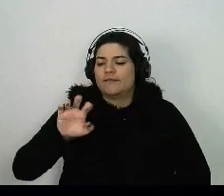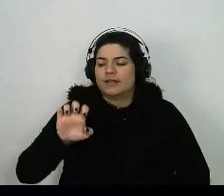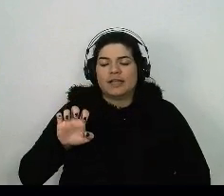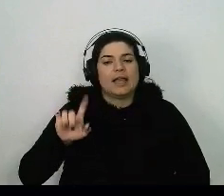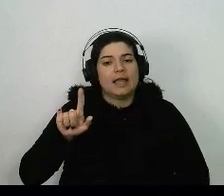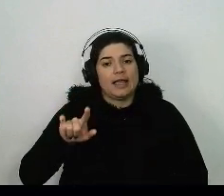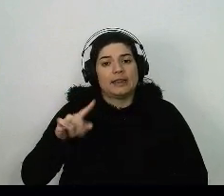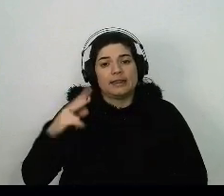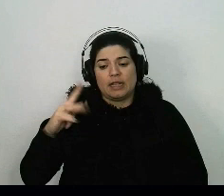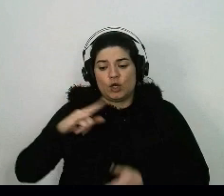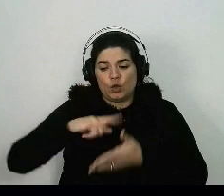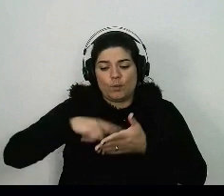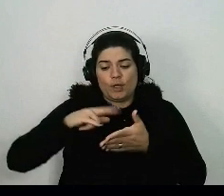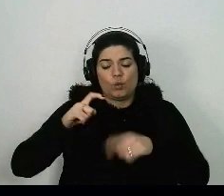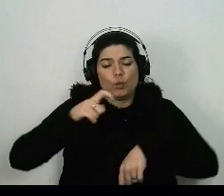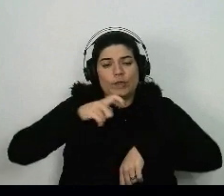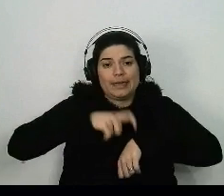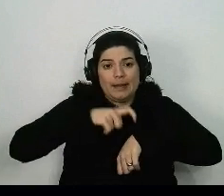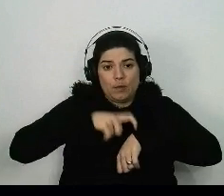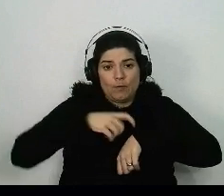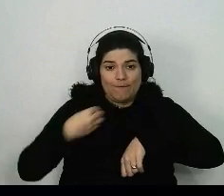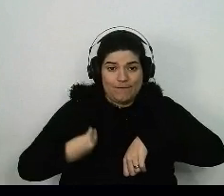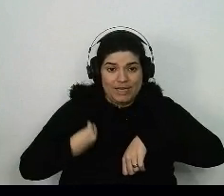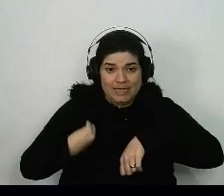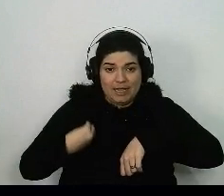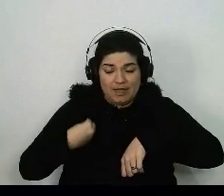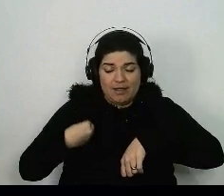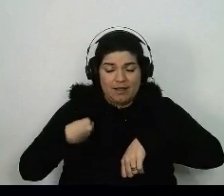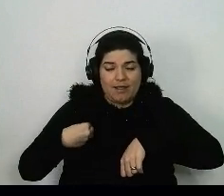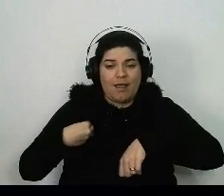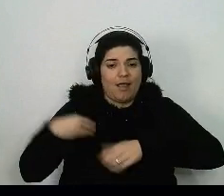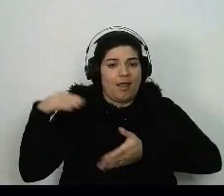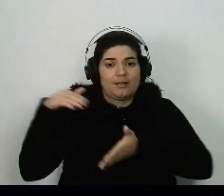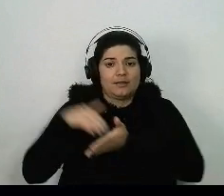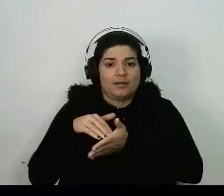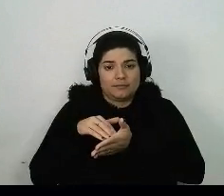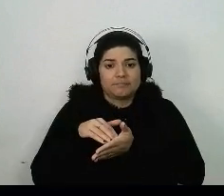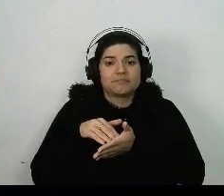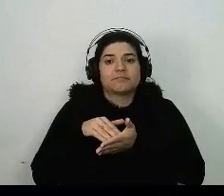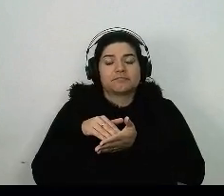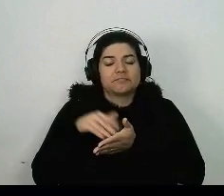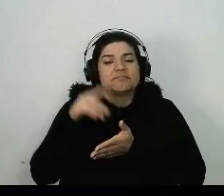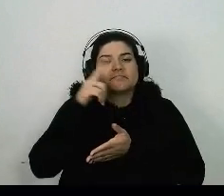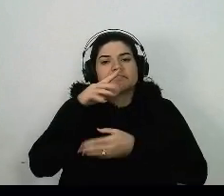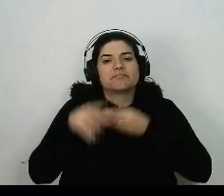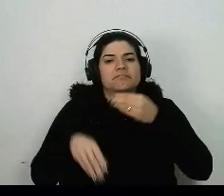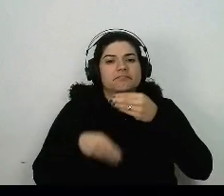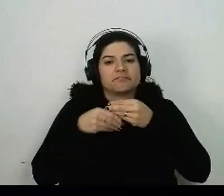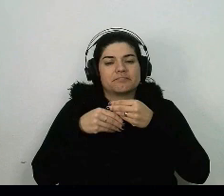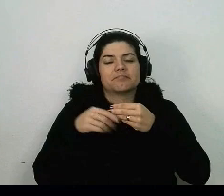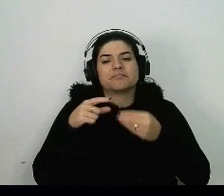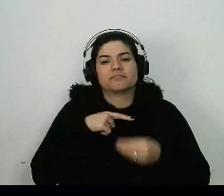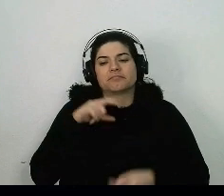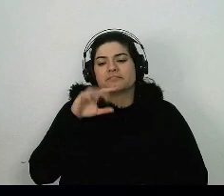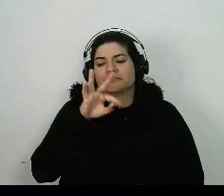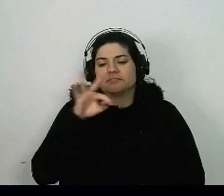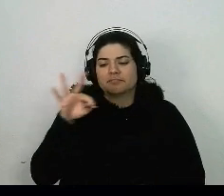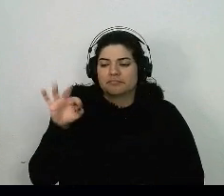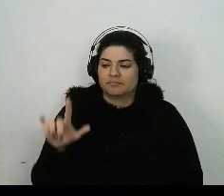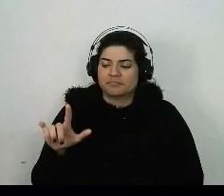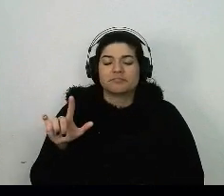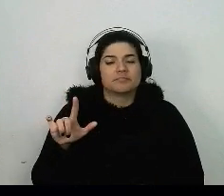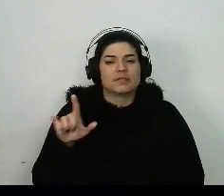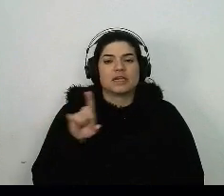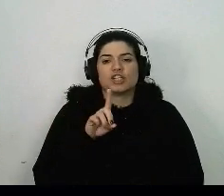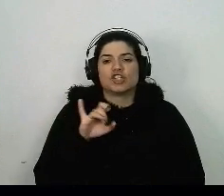documento. Então, a gente conseguiu implementar o índice de TTL pela data de criação. Então,